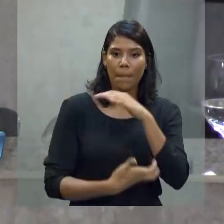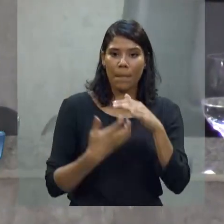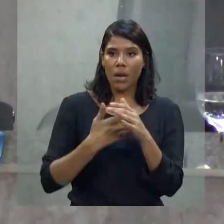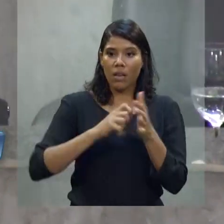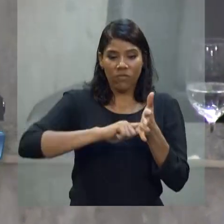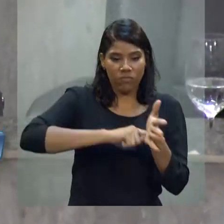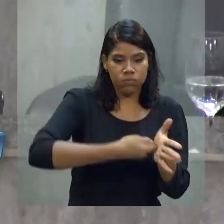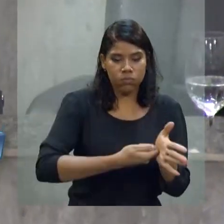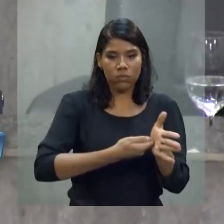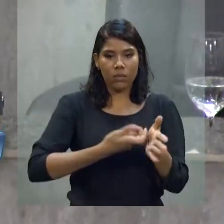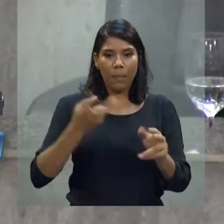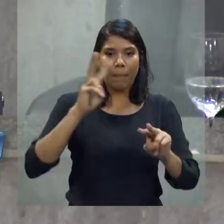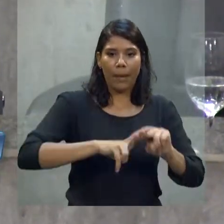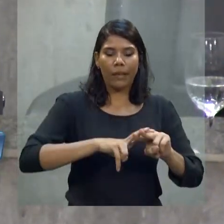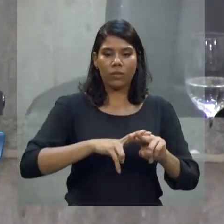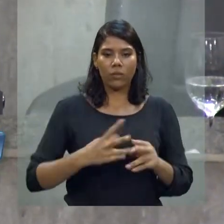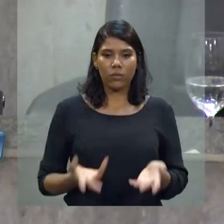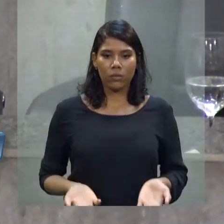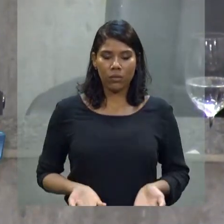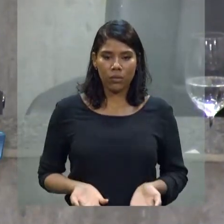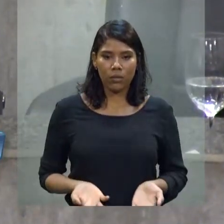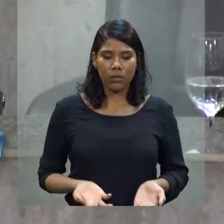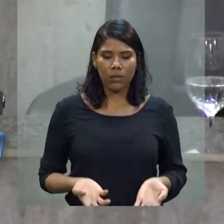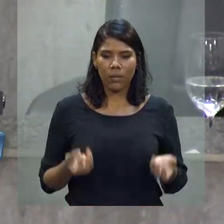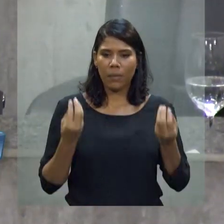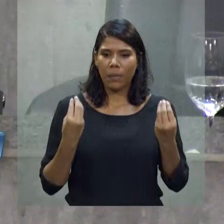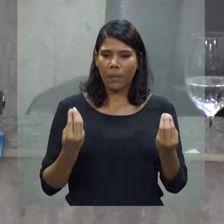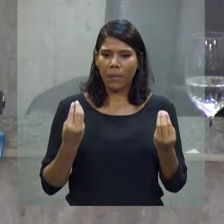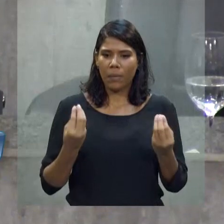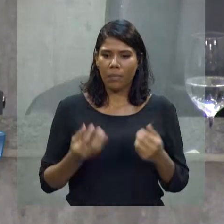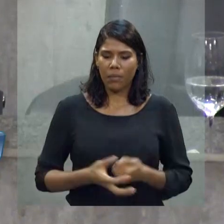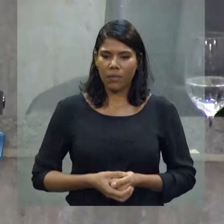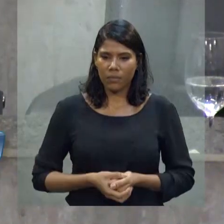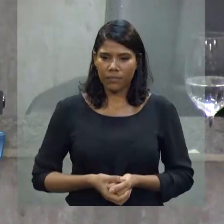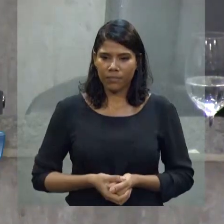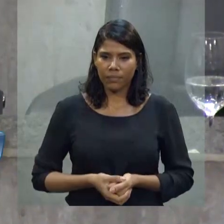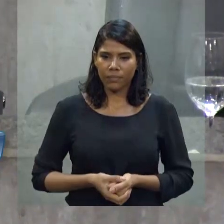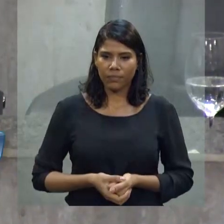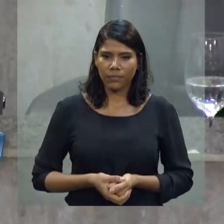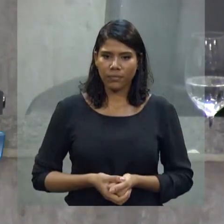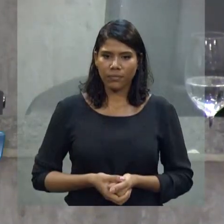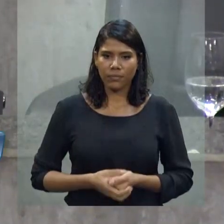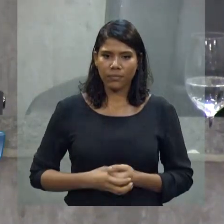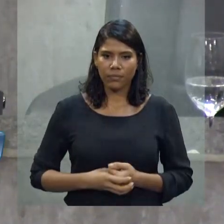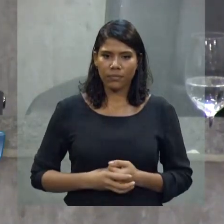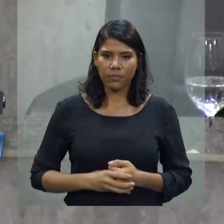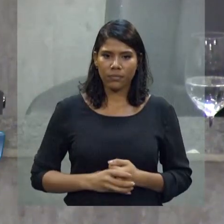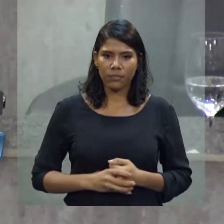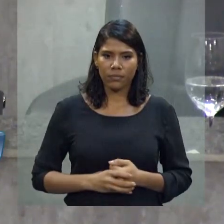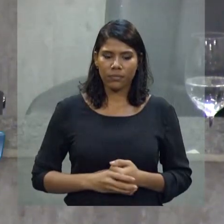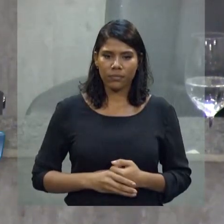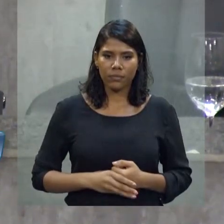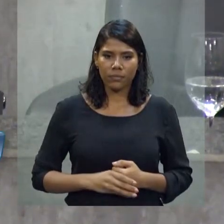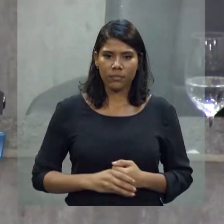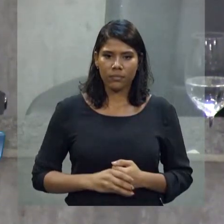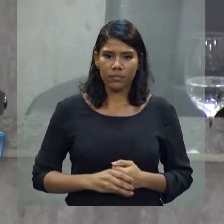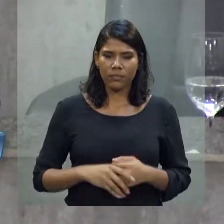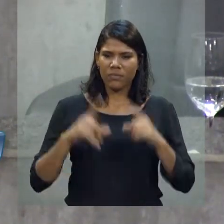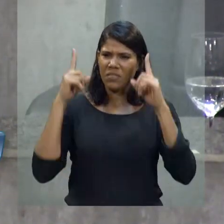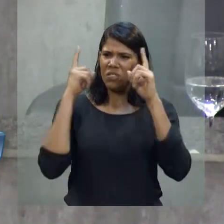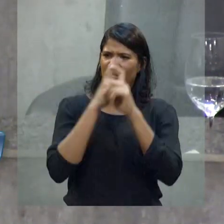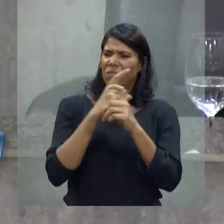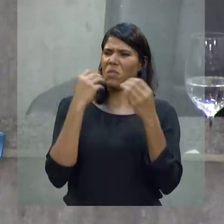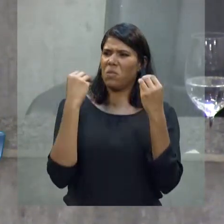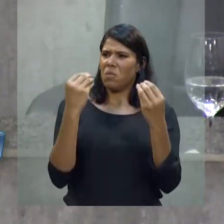misto, tem patrimônio da nação e patrimônio também dos sócios, né? É difícil